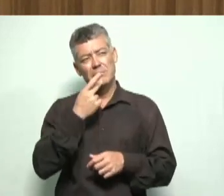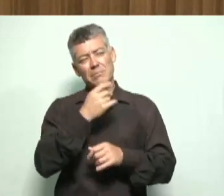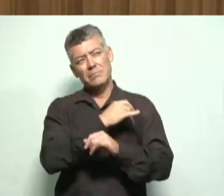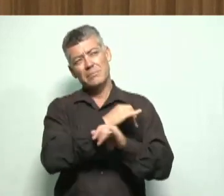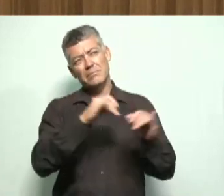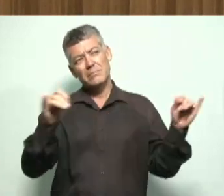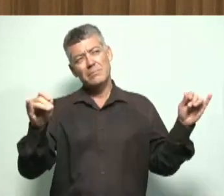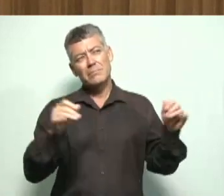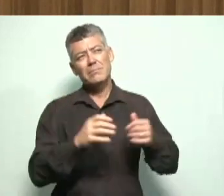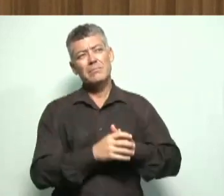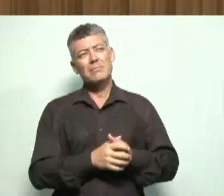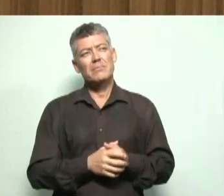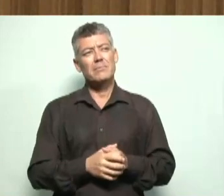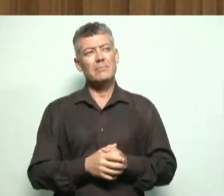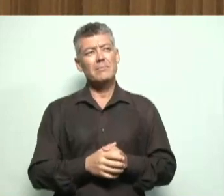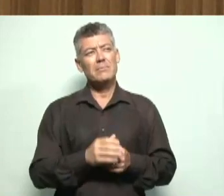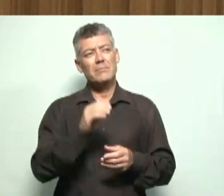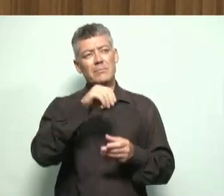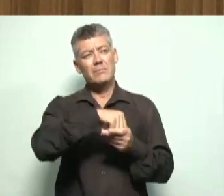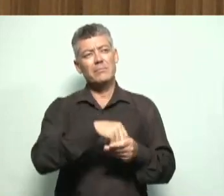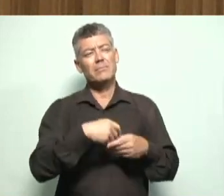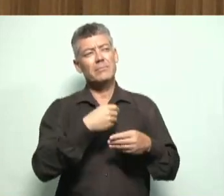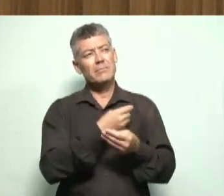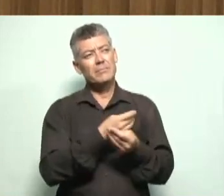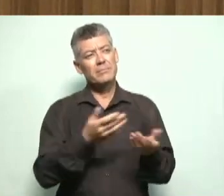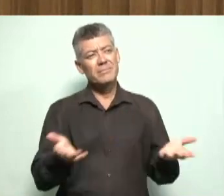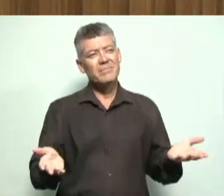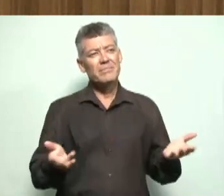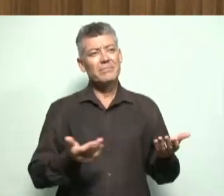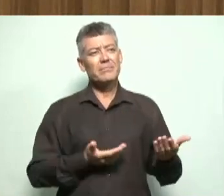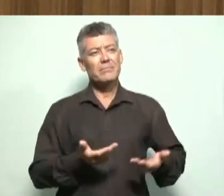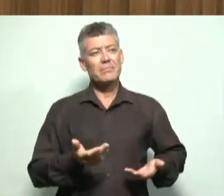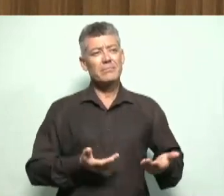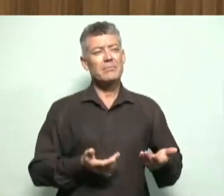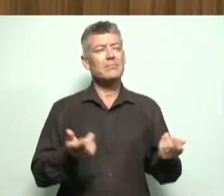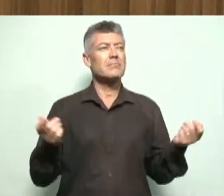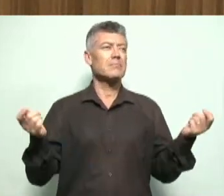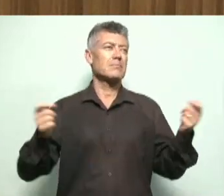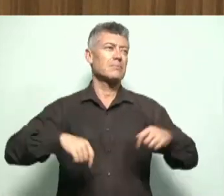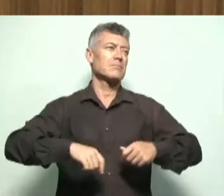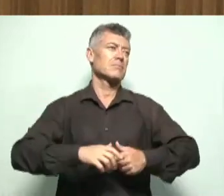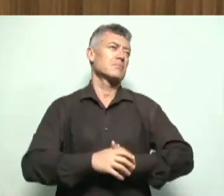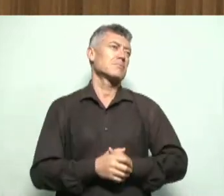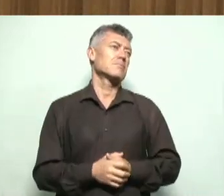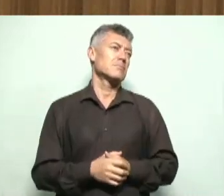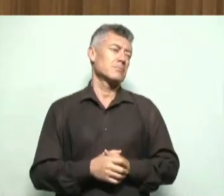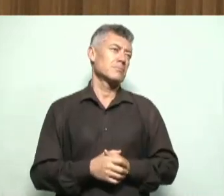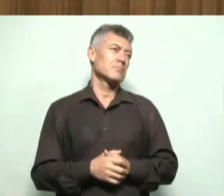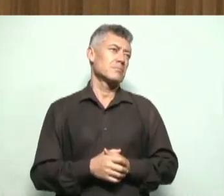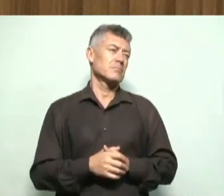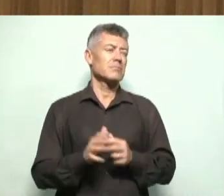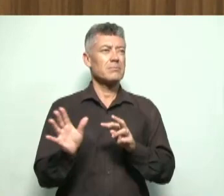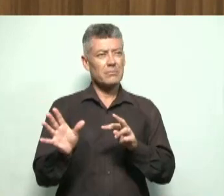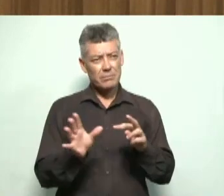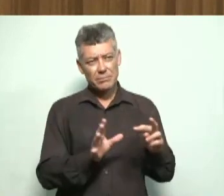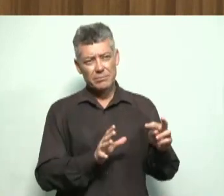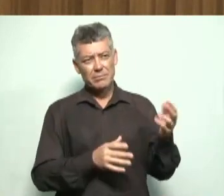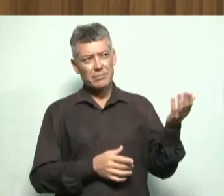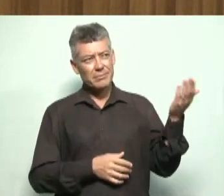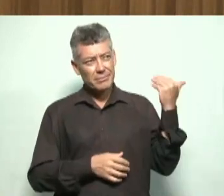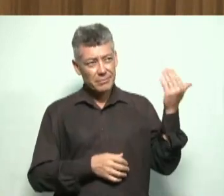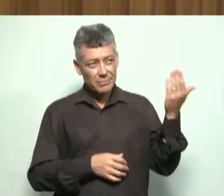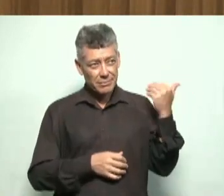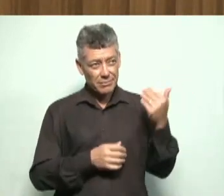e esse instrumento será entregue aos servidores de Natal que tanto precisam. Dizer também que a semana passada nós tivemos